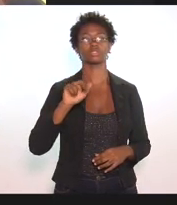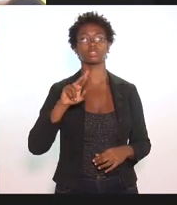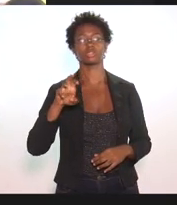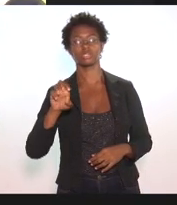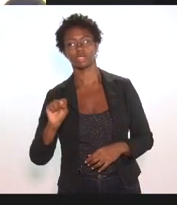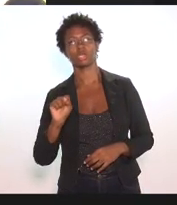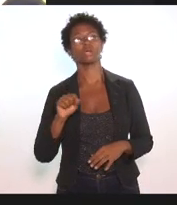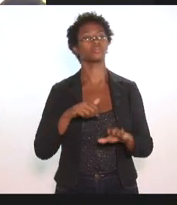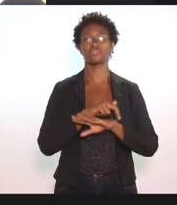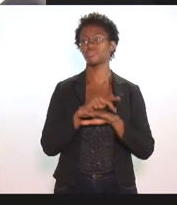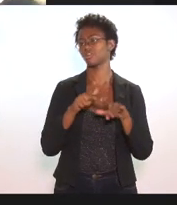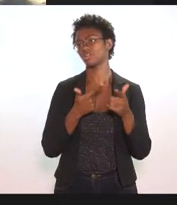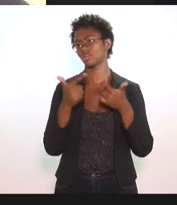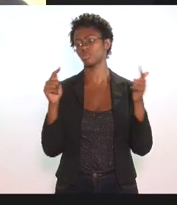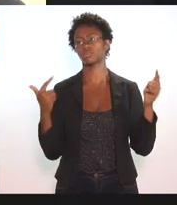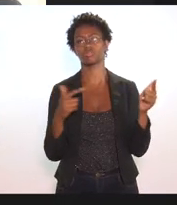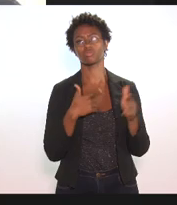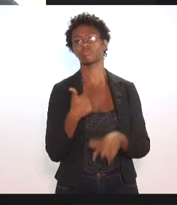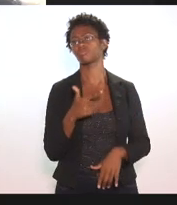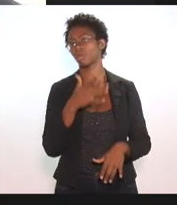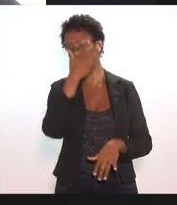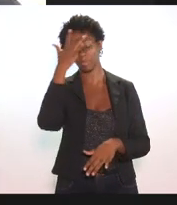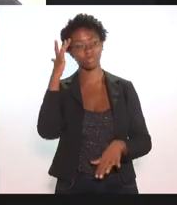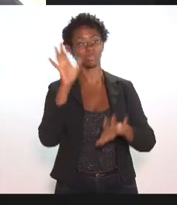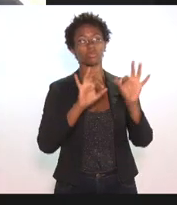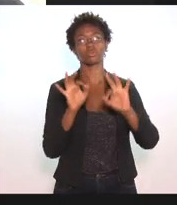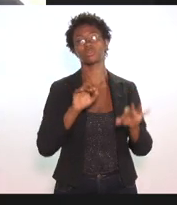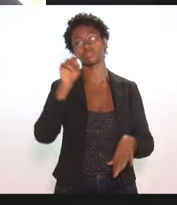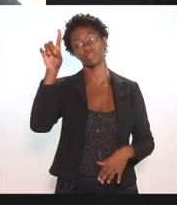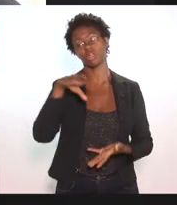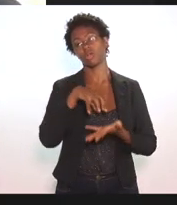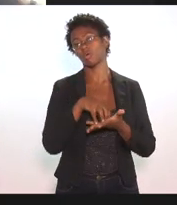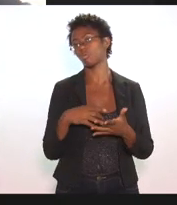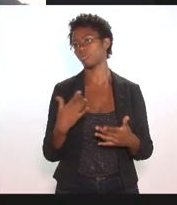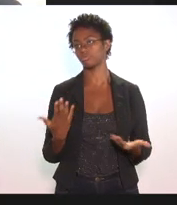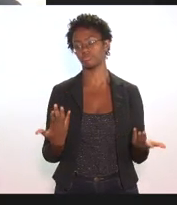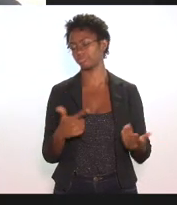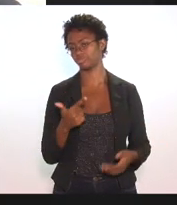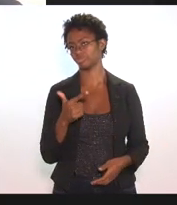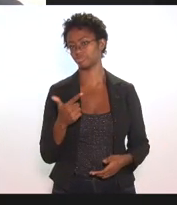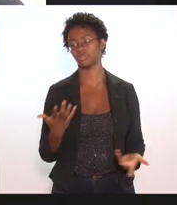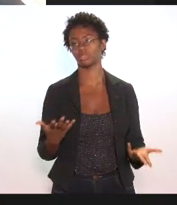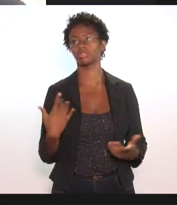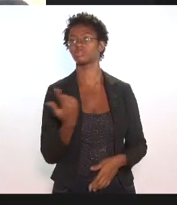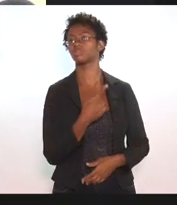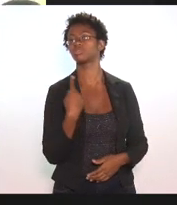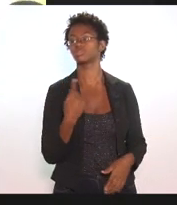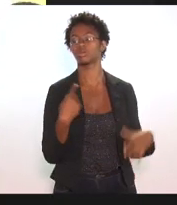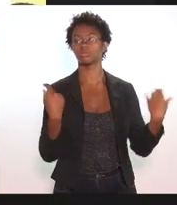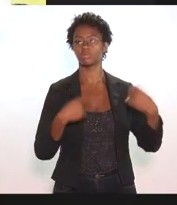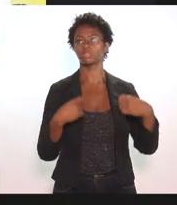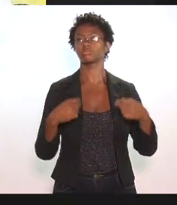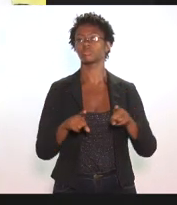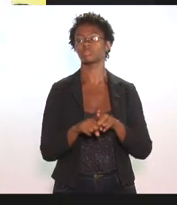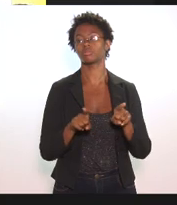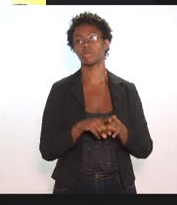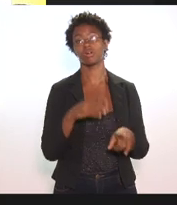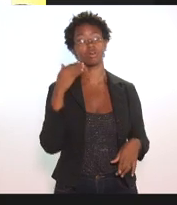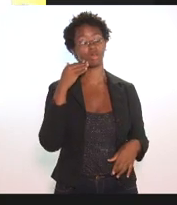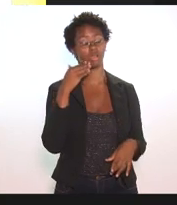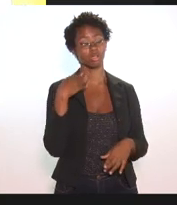Pedrinhas. Não tem ninguém para fazer projeto para essas comunidades, não. Então, eu acho que nós cometemos aí uma falha nossa na Alerj